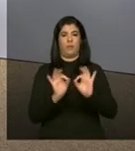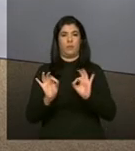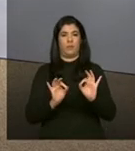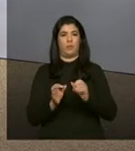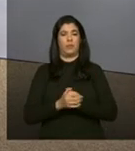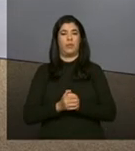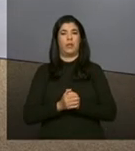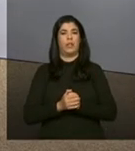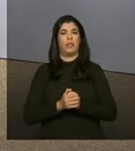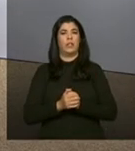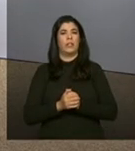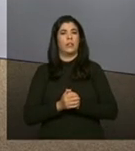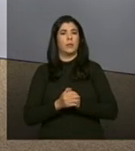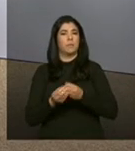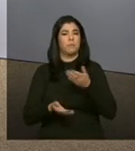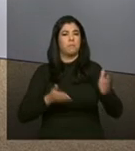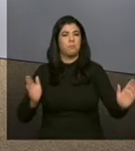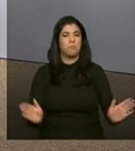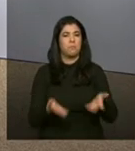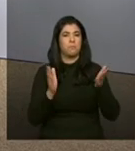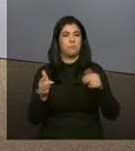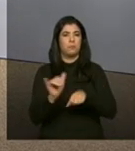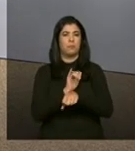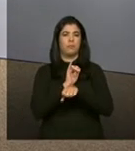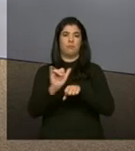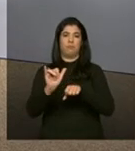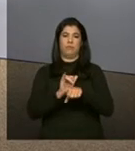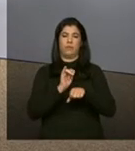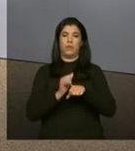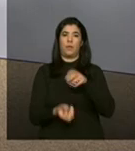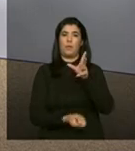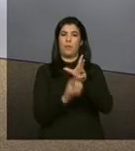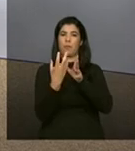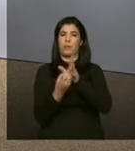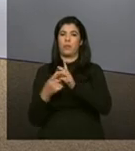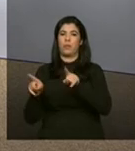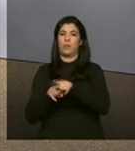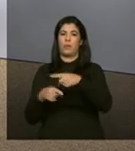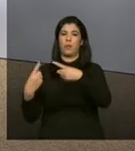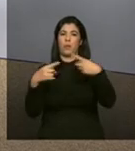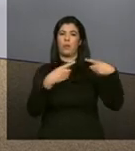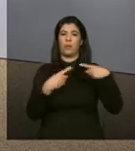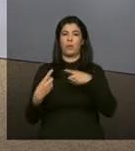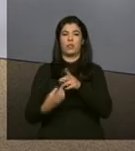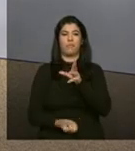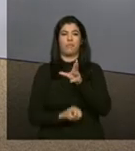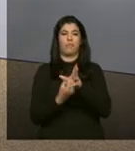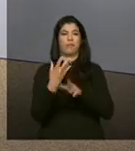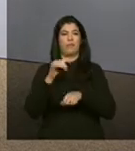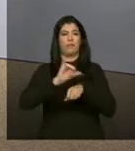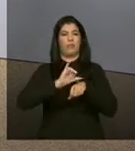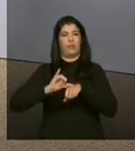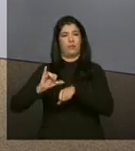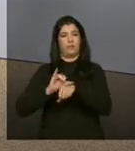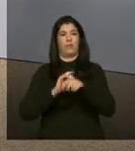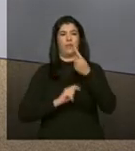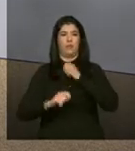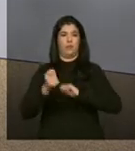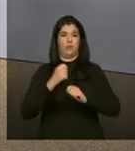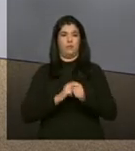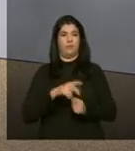medidas para estimular a competitividade e a produtividade do setor. Vamos acompanhar agora, então, o